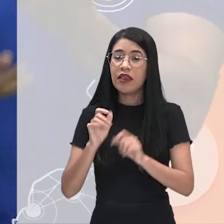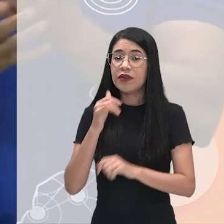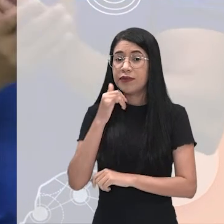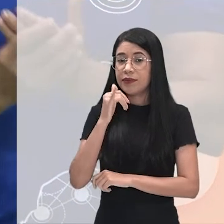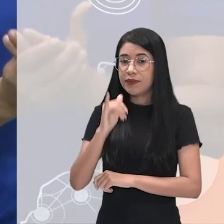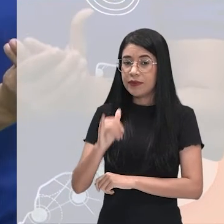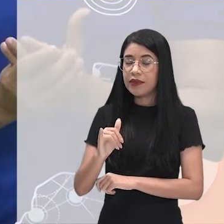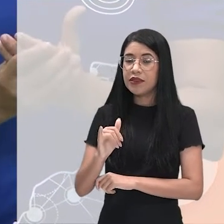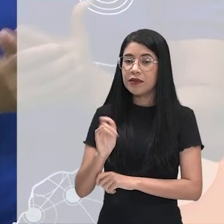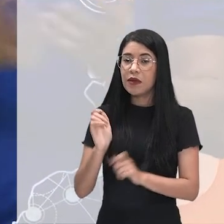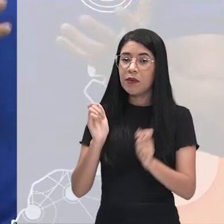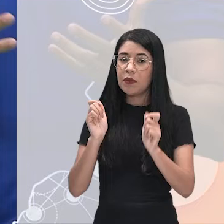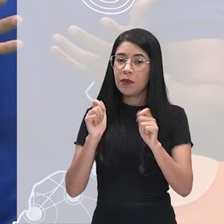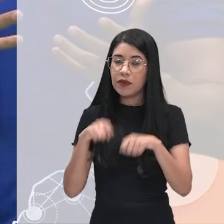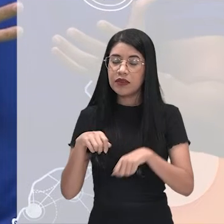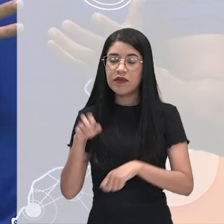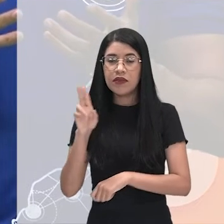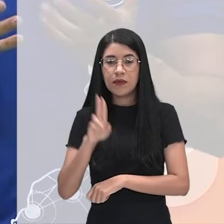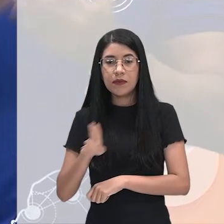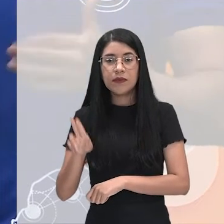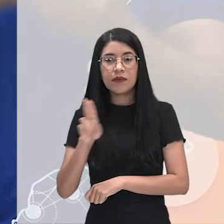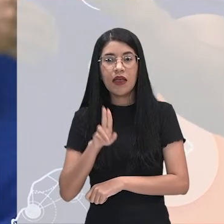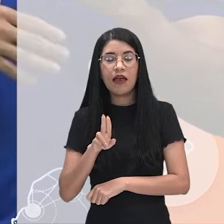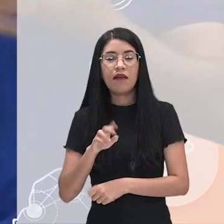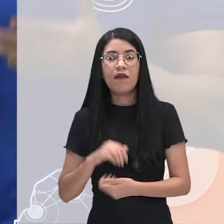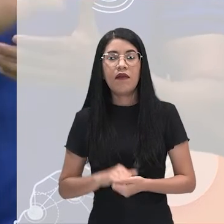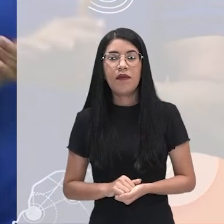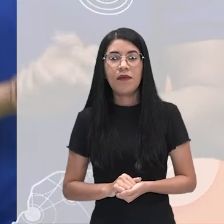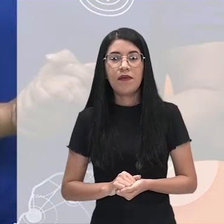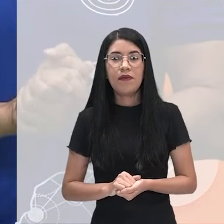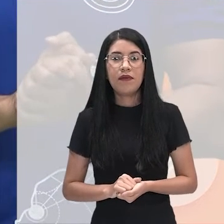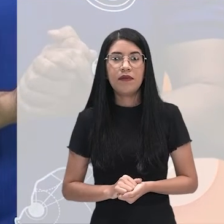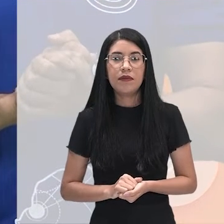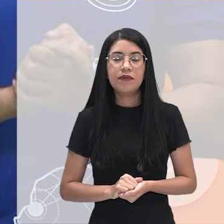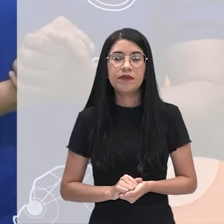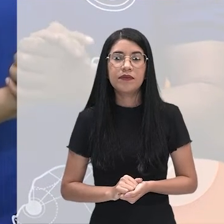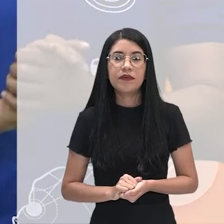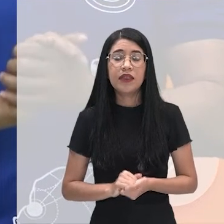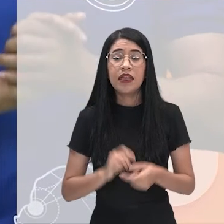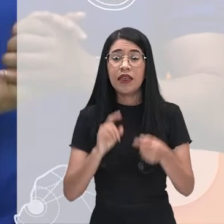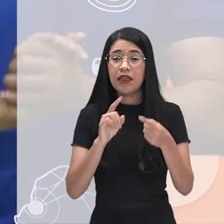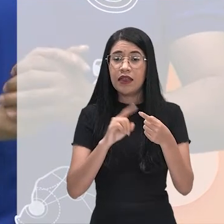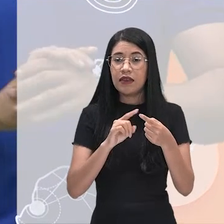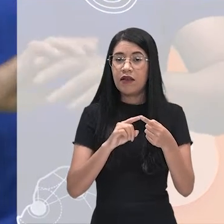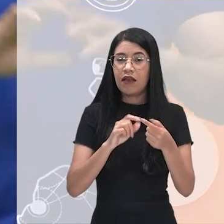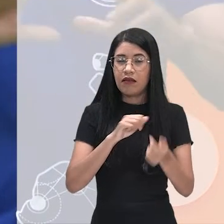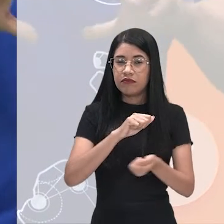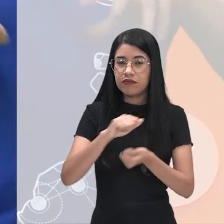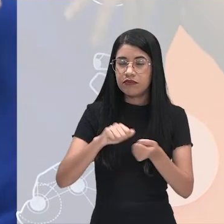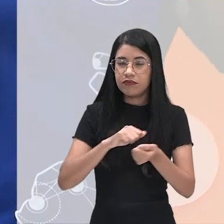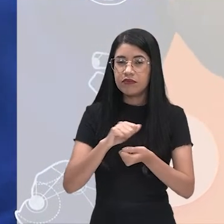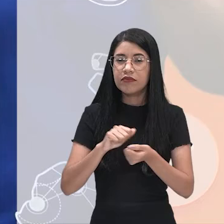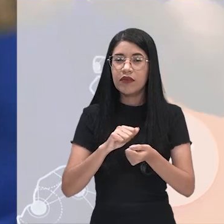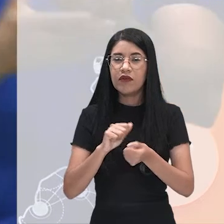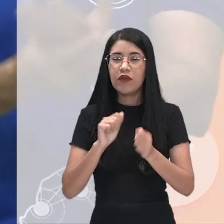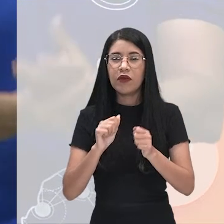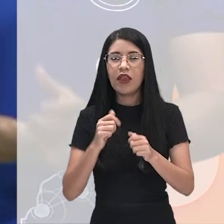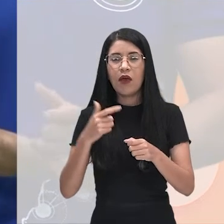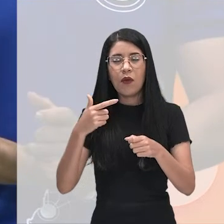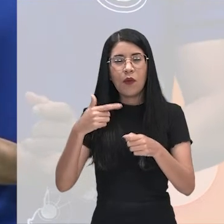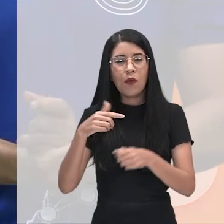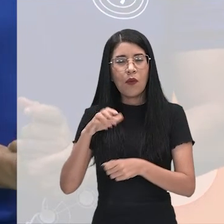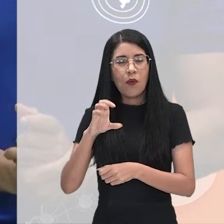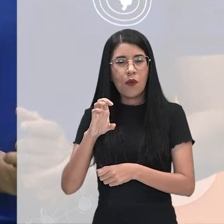o carvão mineral, como também pelos resíduos oriundos dessa atividade industrial, tá certo? Aí a gente chega à